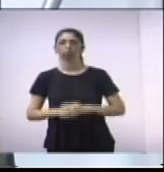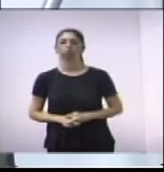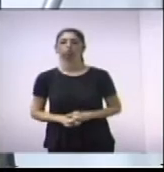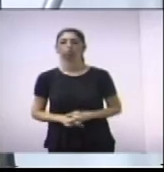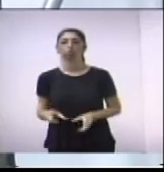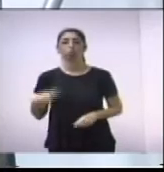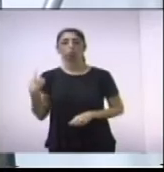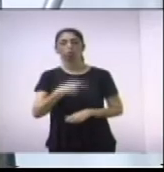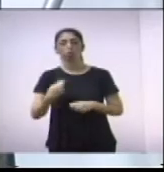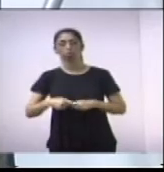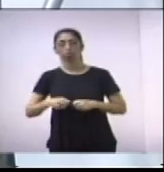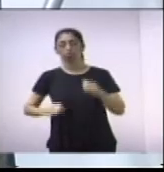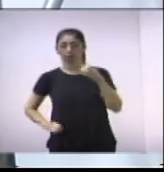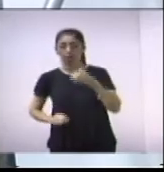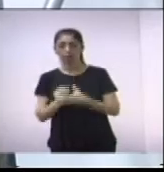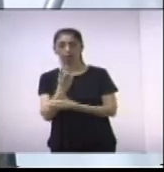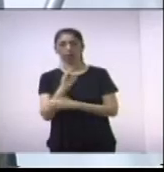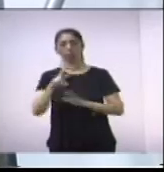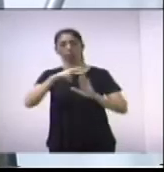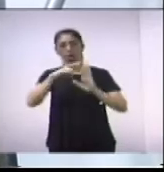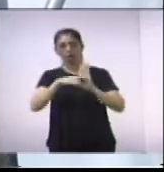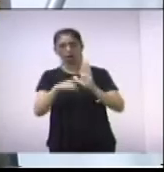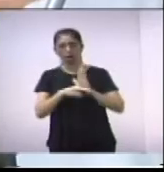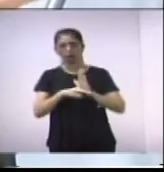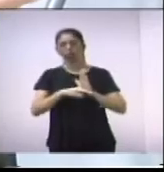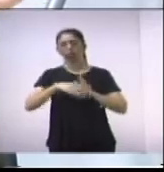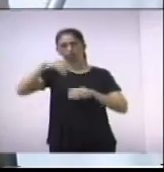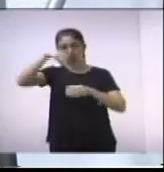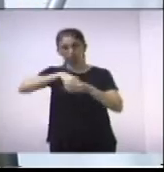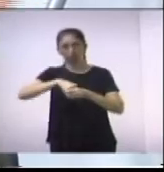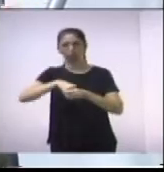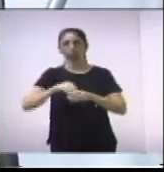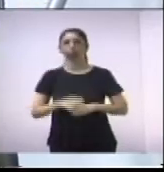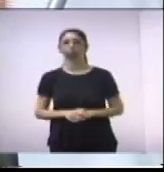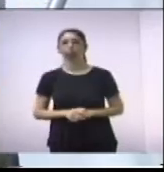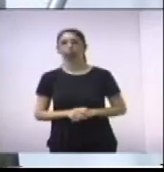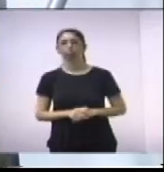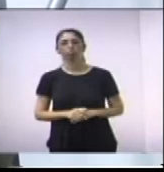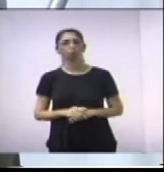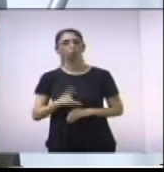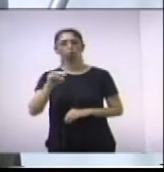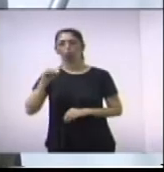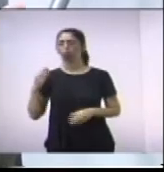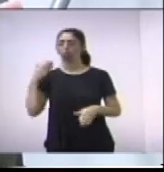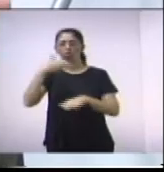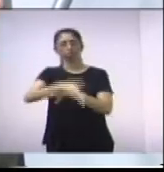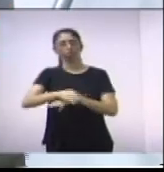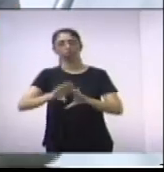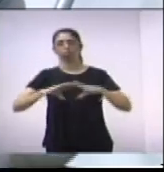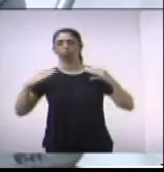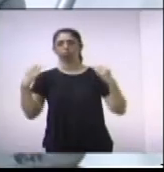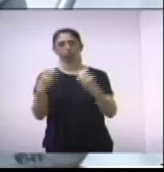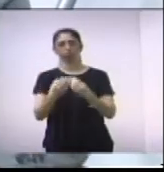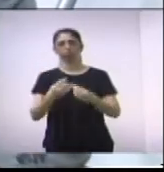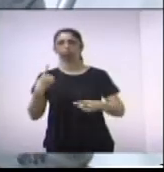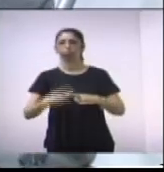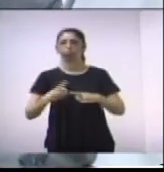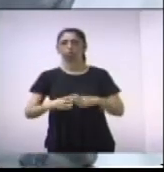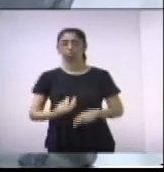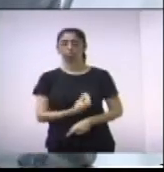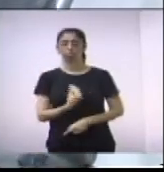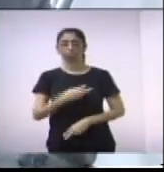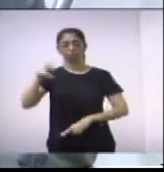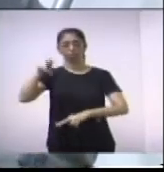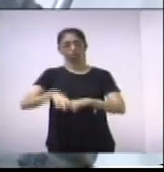necessário a gente criar um procedimento interno para que, com uma expulsão, ele não tenha mais acesso ao plenário. Apenas isso, senhor presidente.